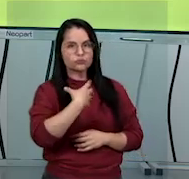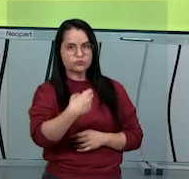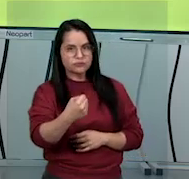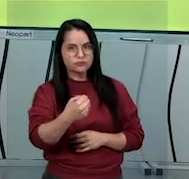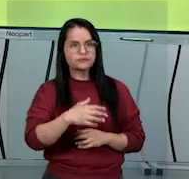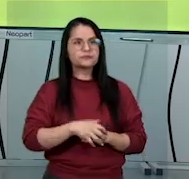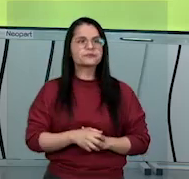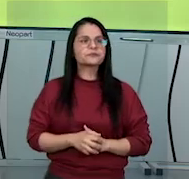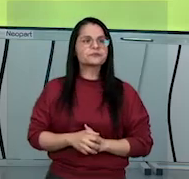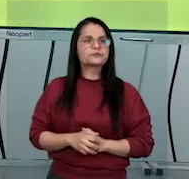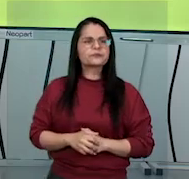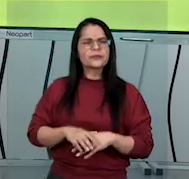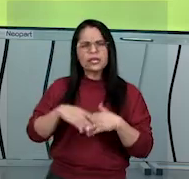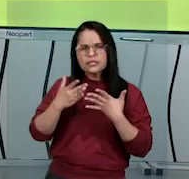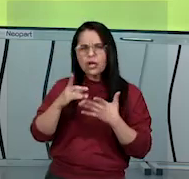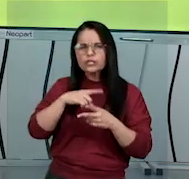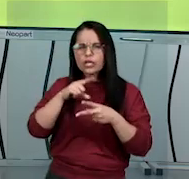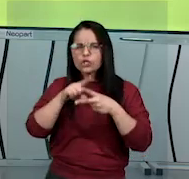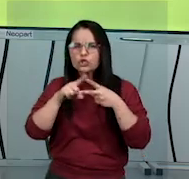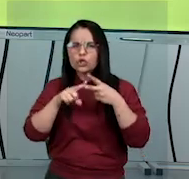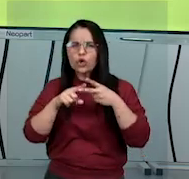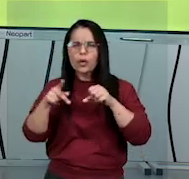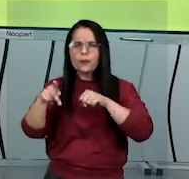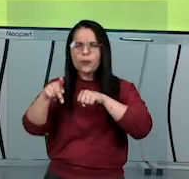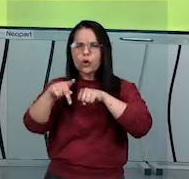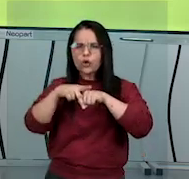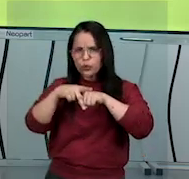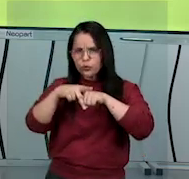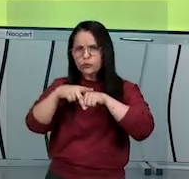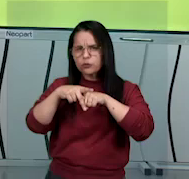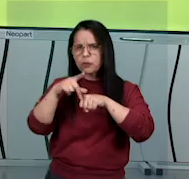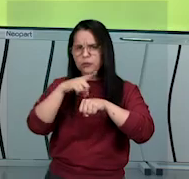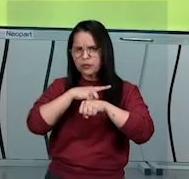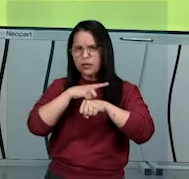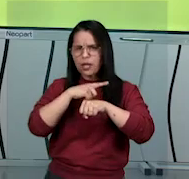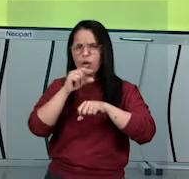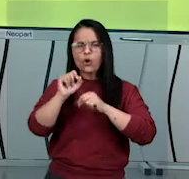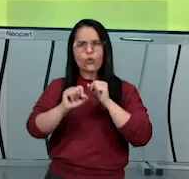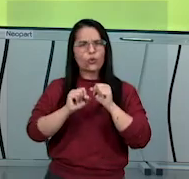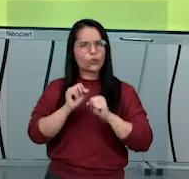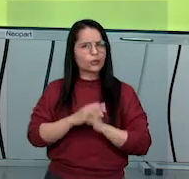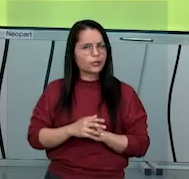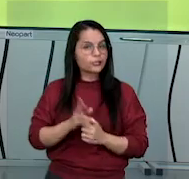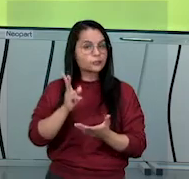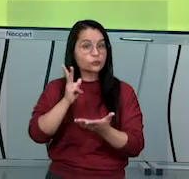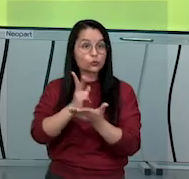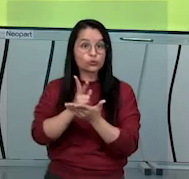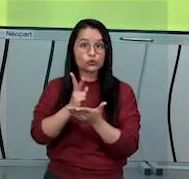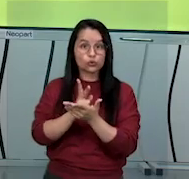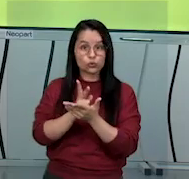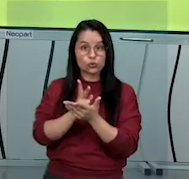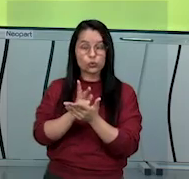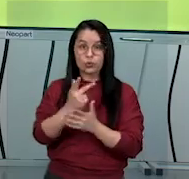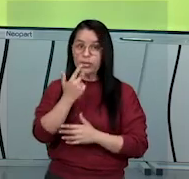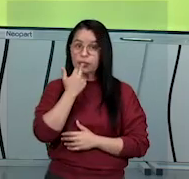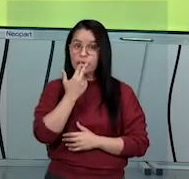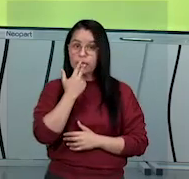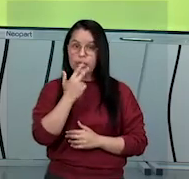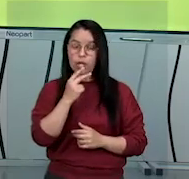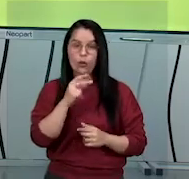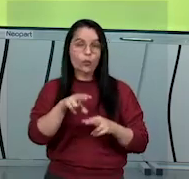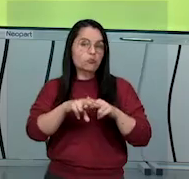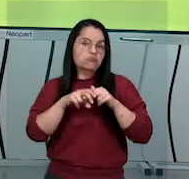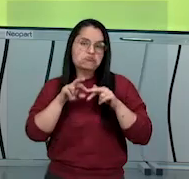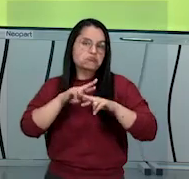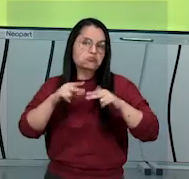receptores. Nós temos dois pronomes que eles vão se manter na língua por vários